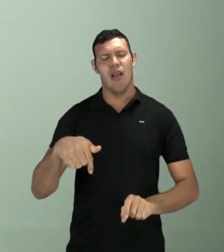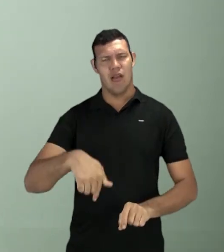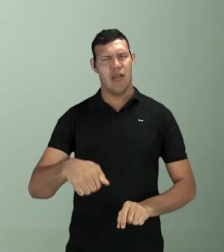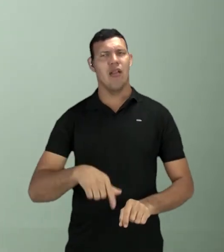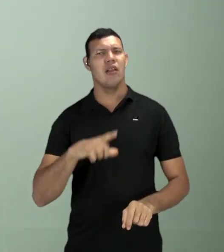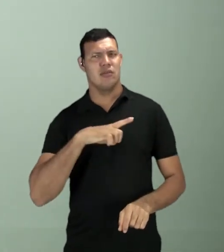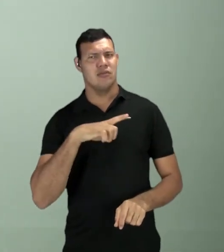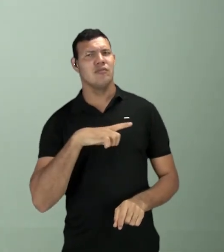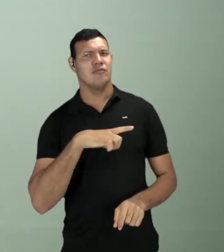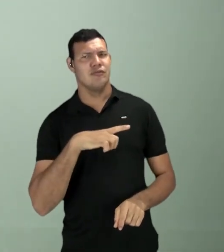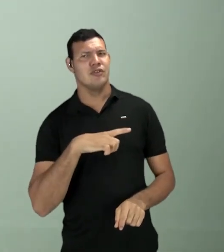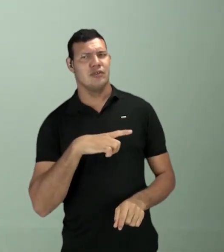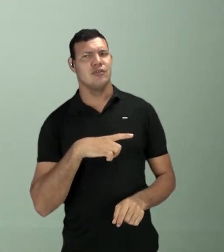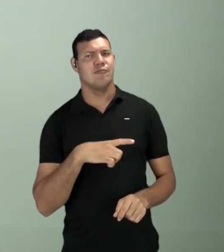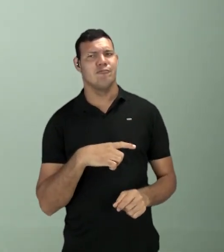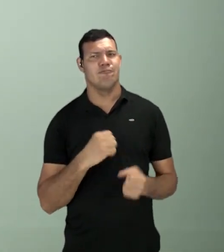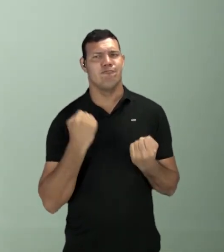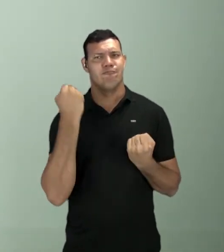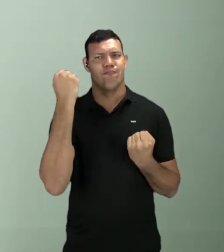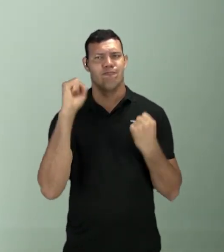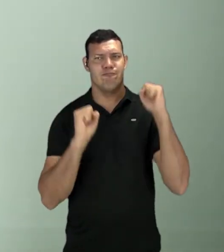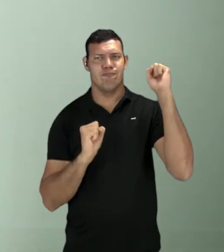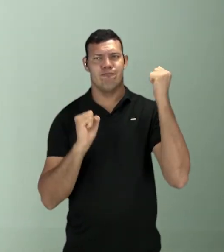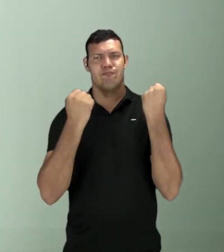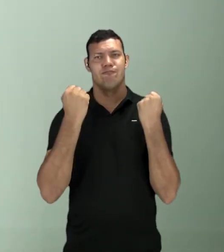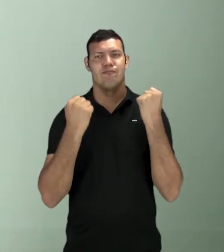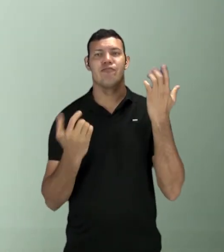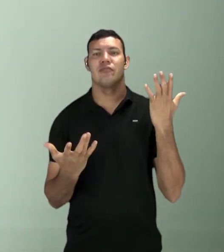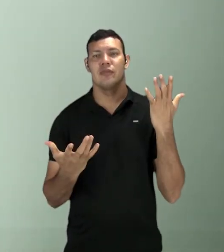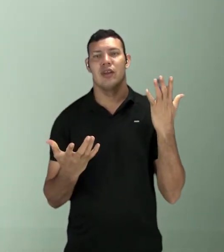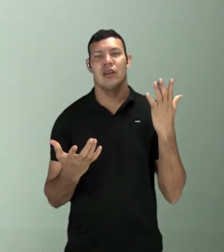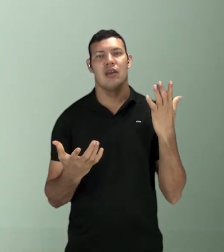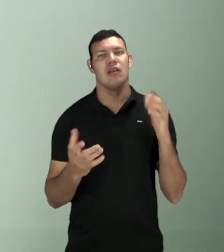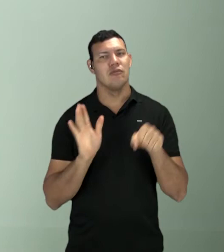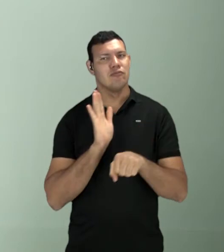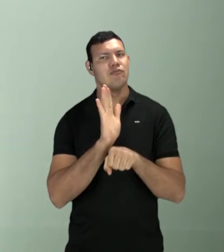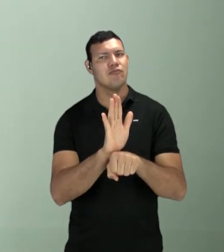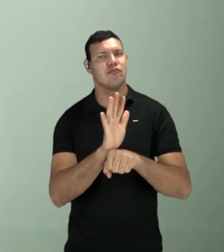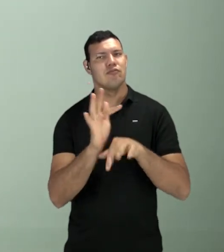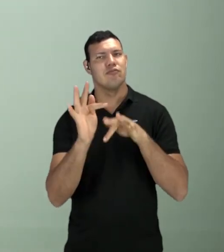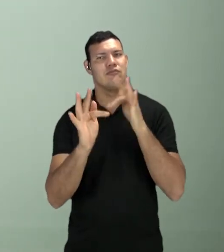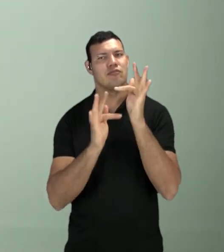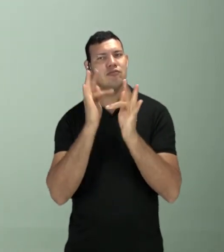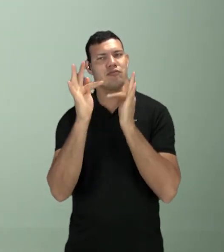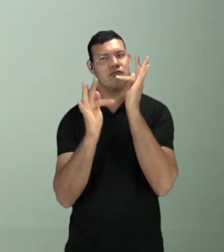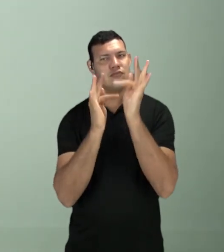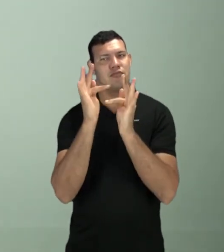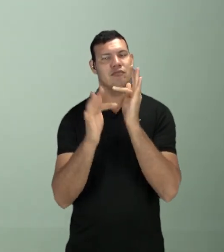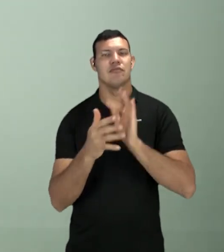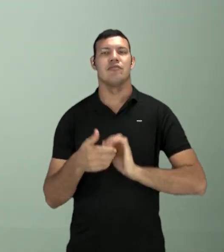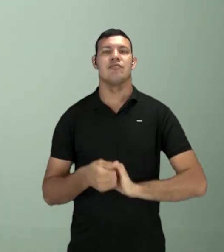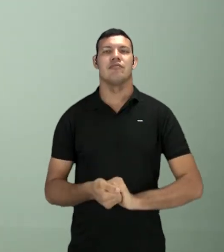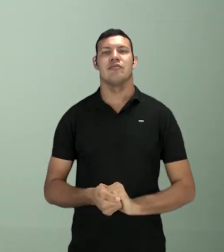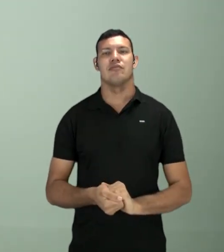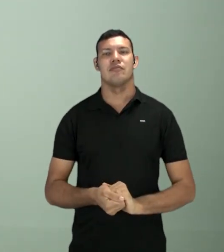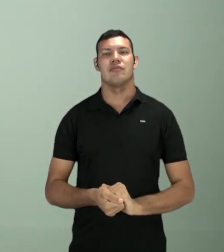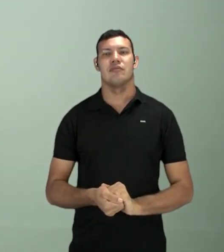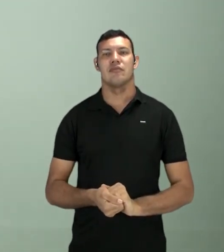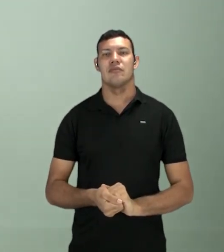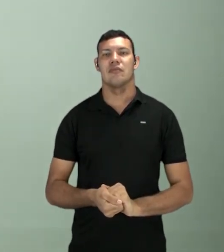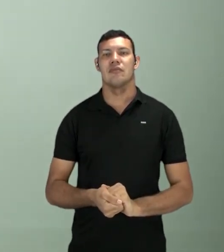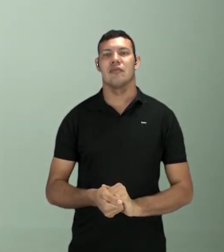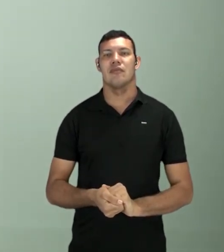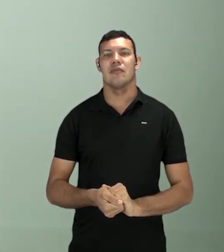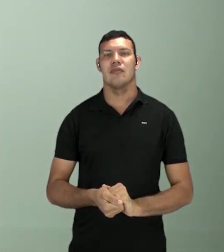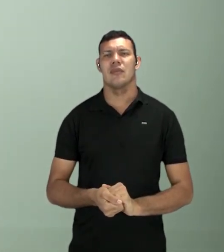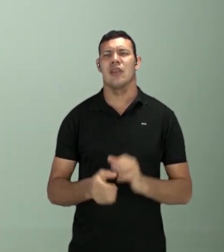máquinas que têm uma contribuição da física, principalmente da física quântica. E essa física ela traz